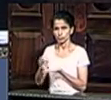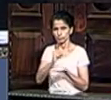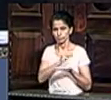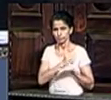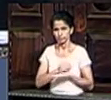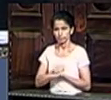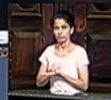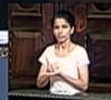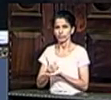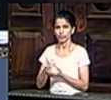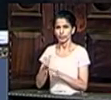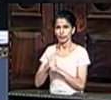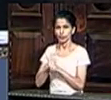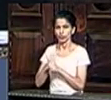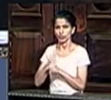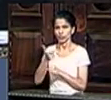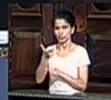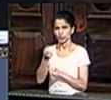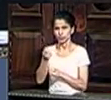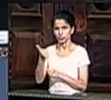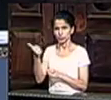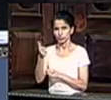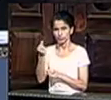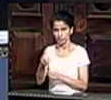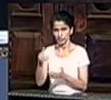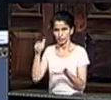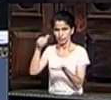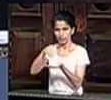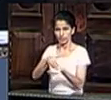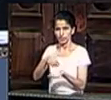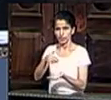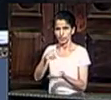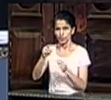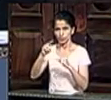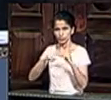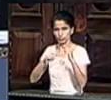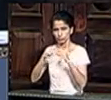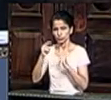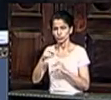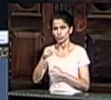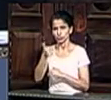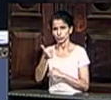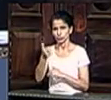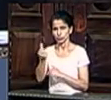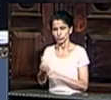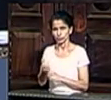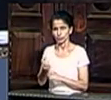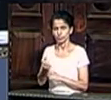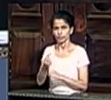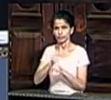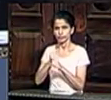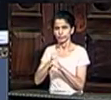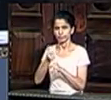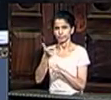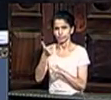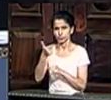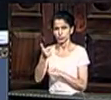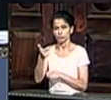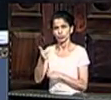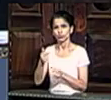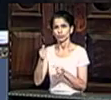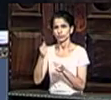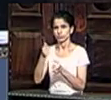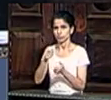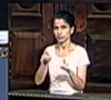2010 até julho de 2016 em 2012 e 13